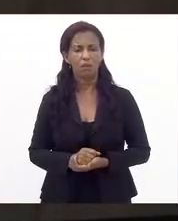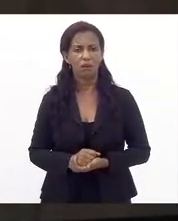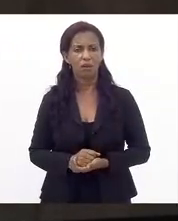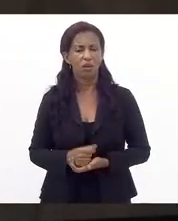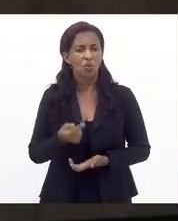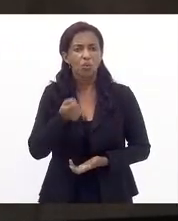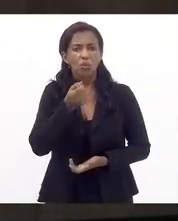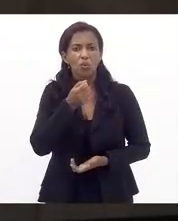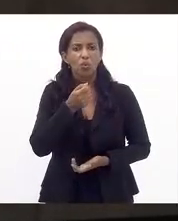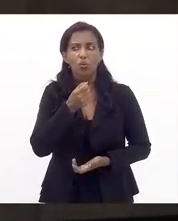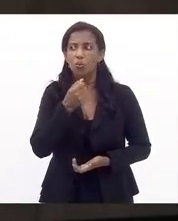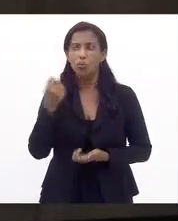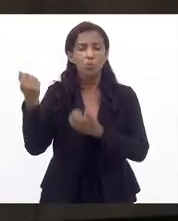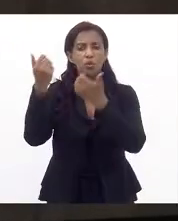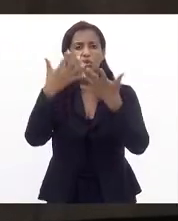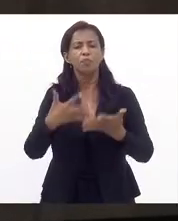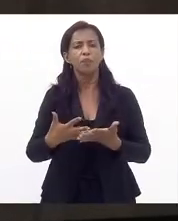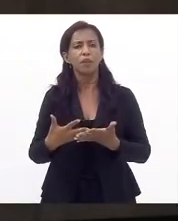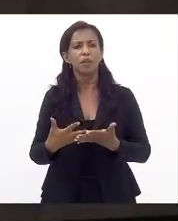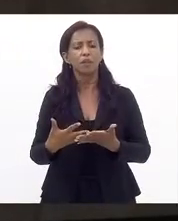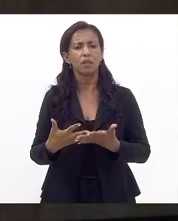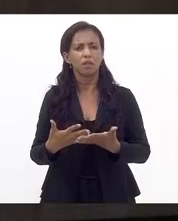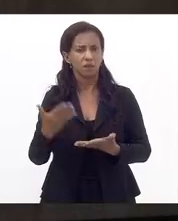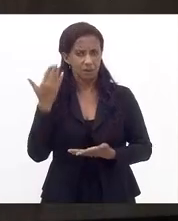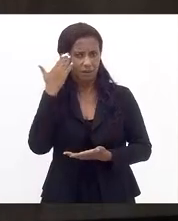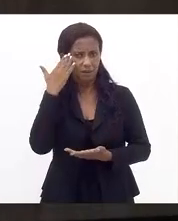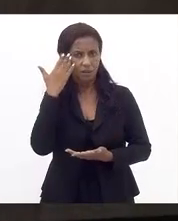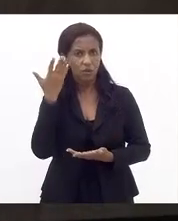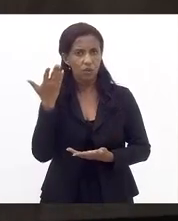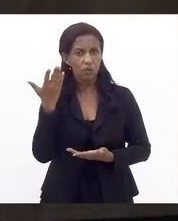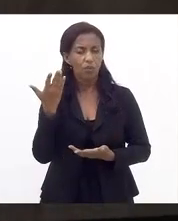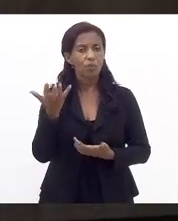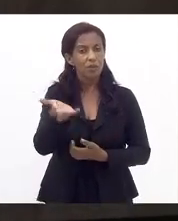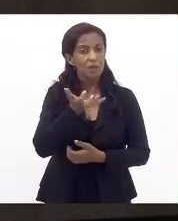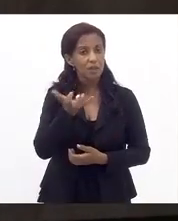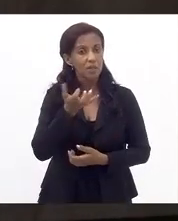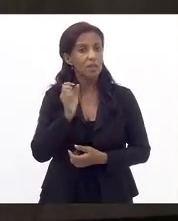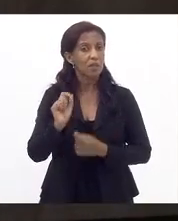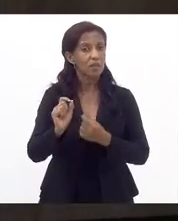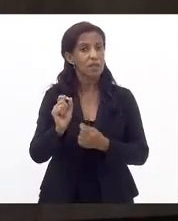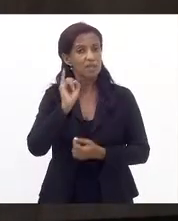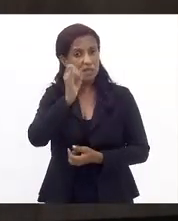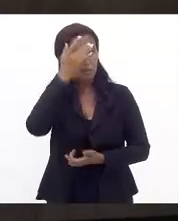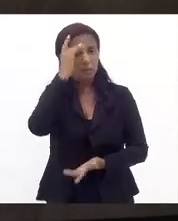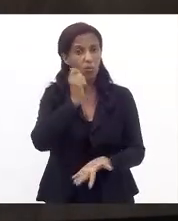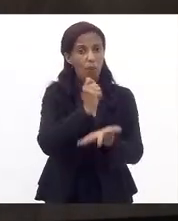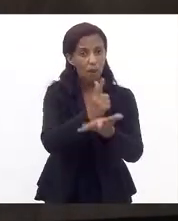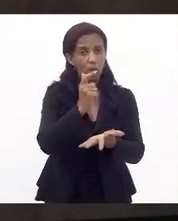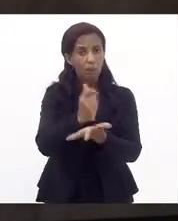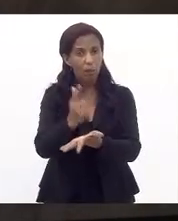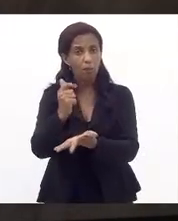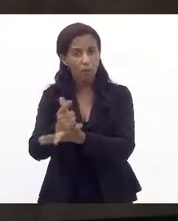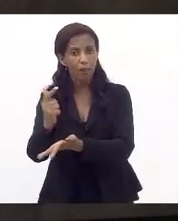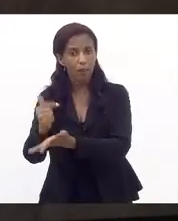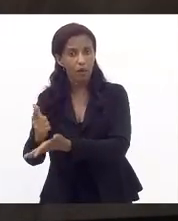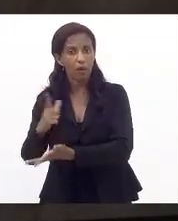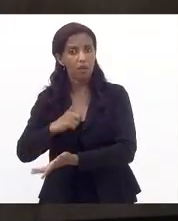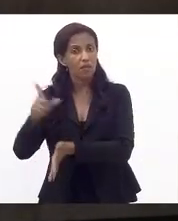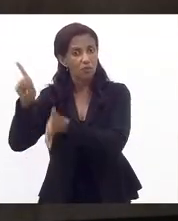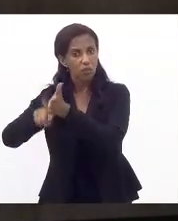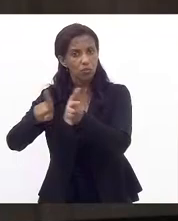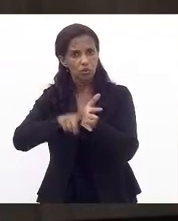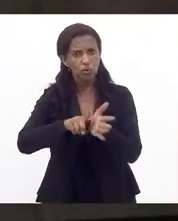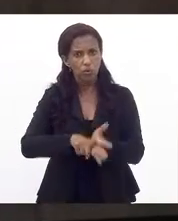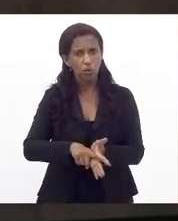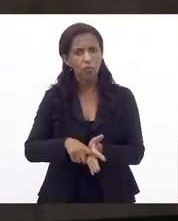sem qualquer tipo de restrição e dão está tentando a justamente isso já a sua vida inteira sobre aquela velha teve o